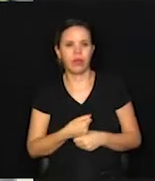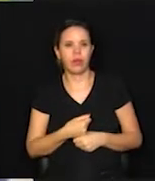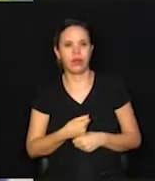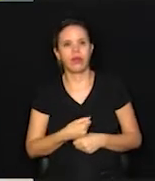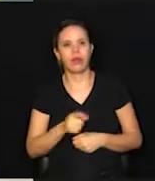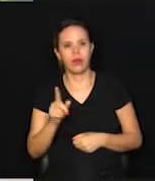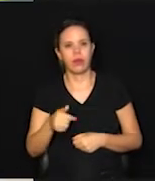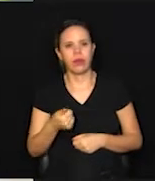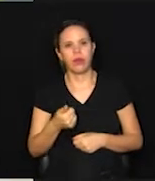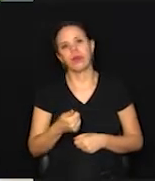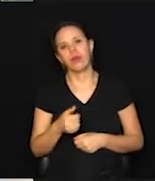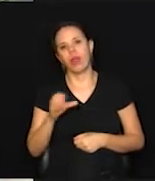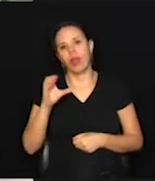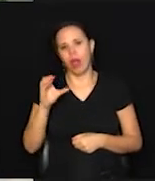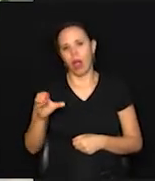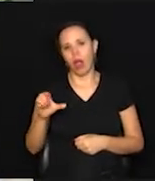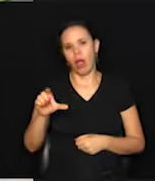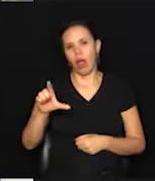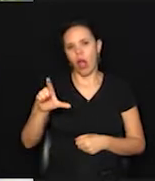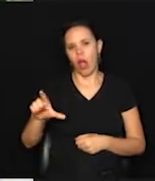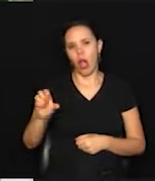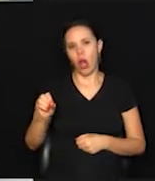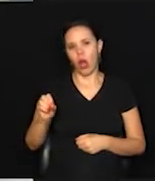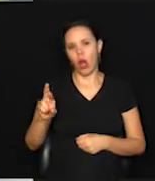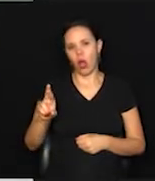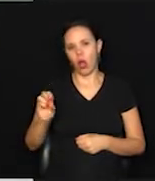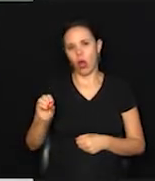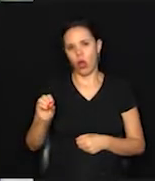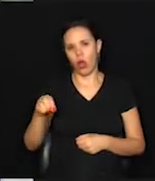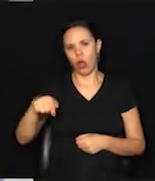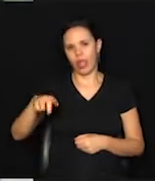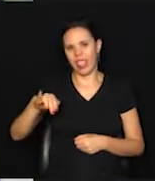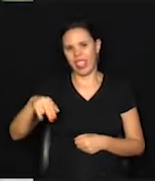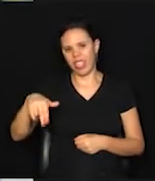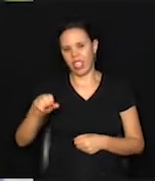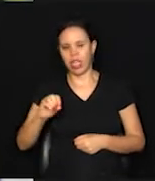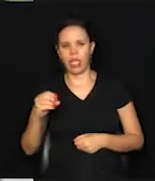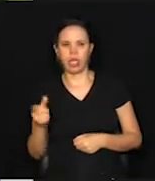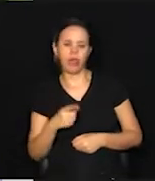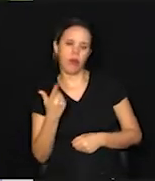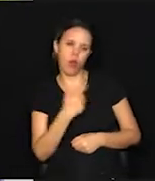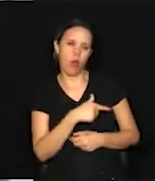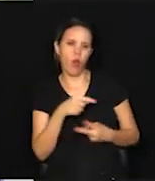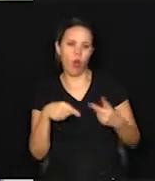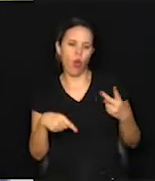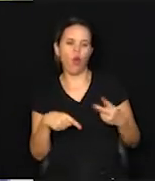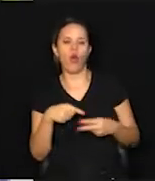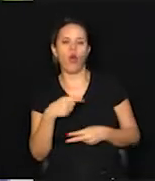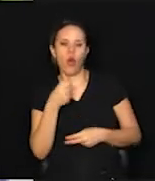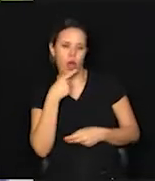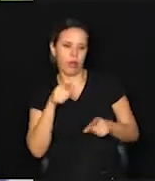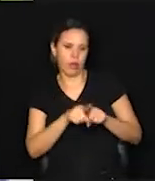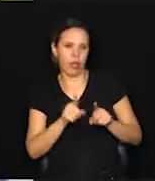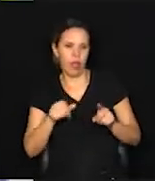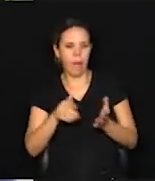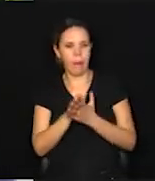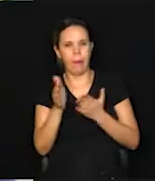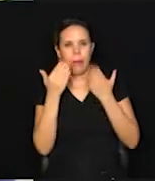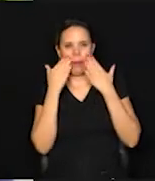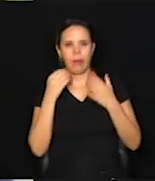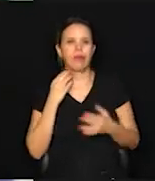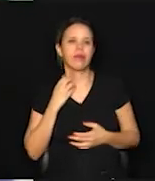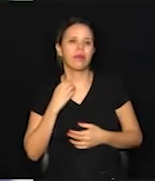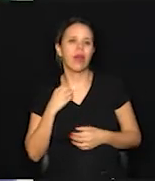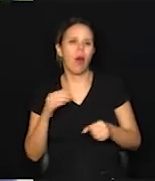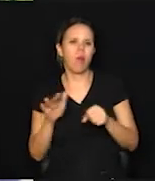precoce, que foi a cloroquina, a hidroxicloroquina, cuja primeira publicação falando dos efeitos desse remédio foi feita, é uma publicação